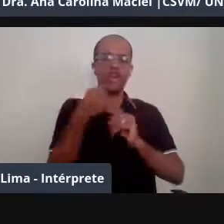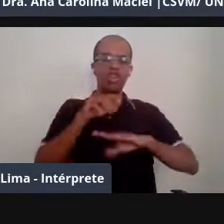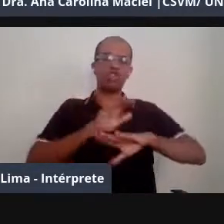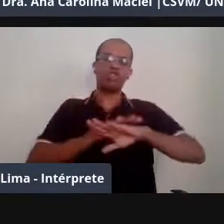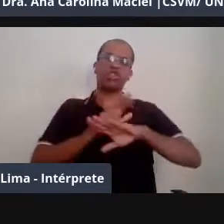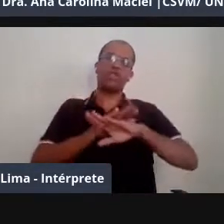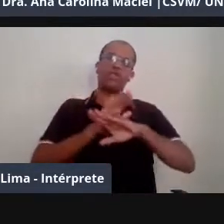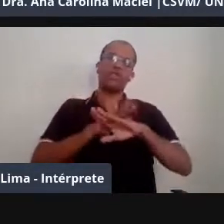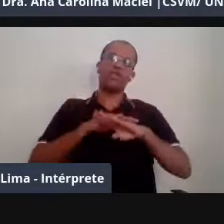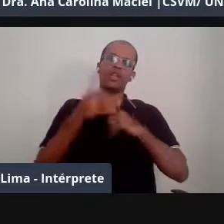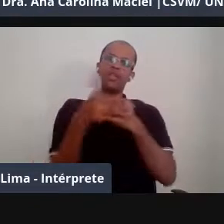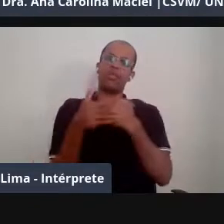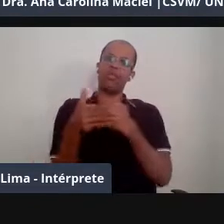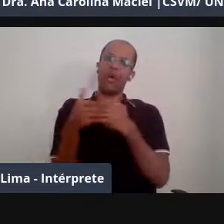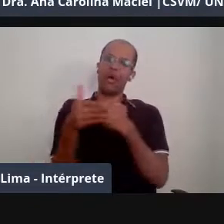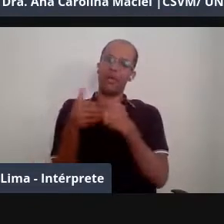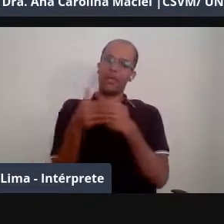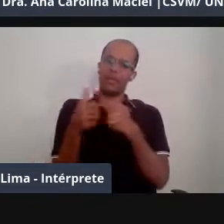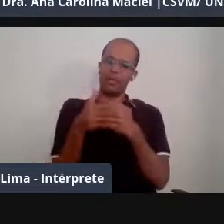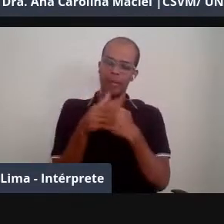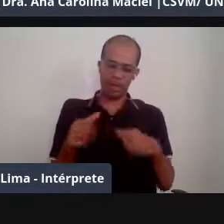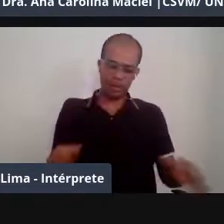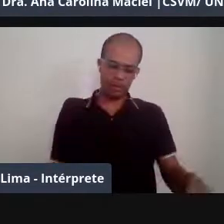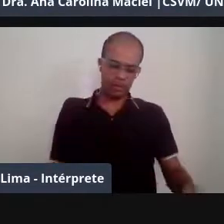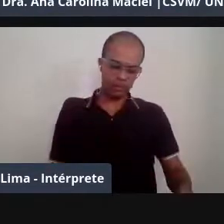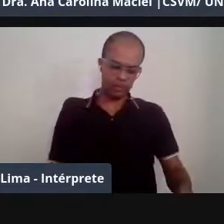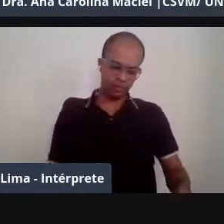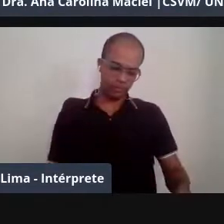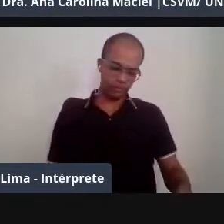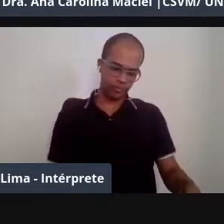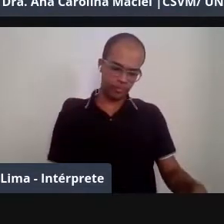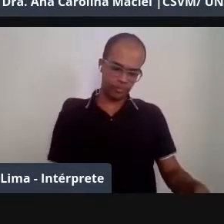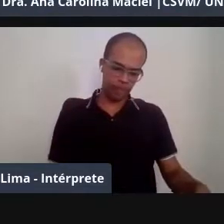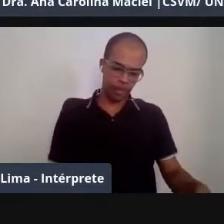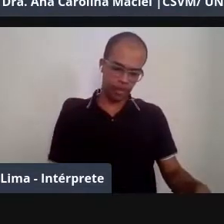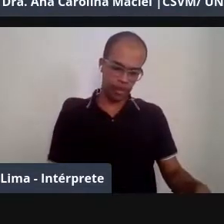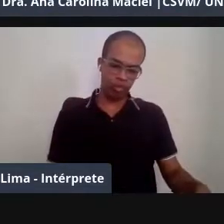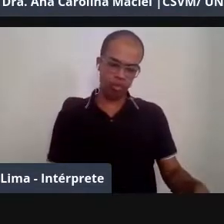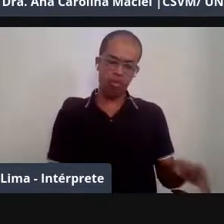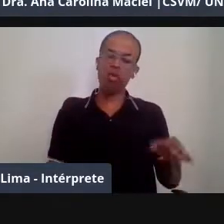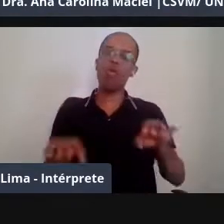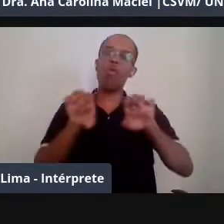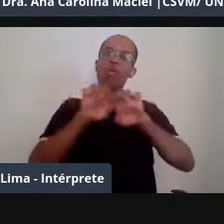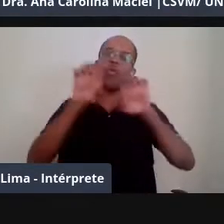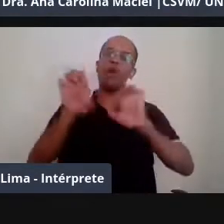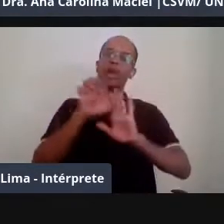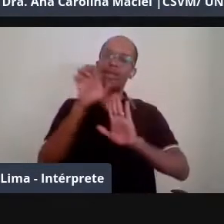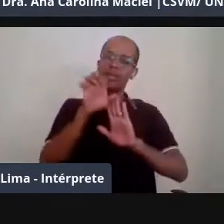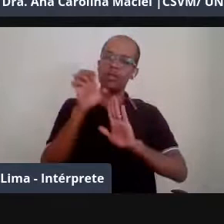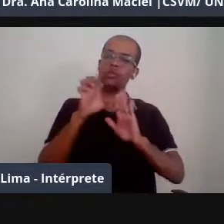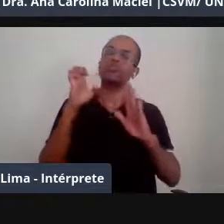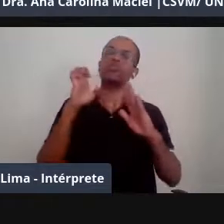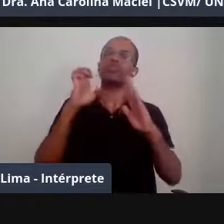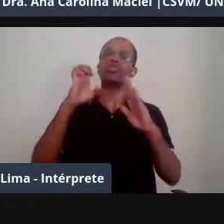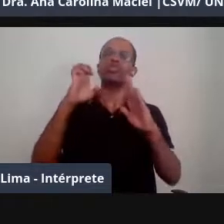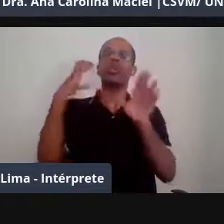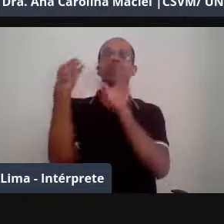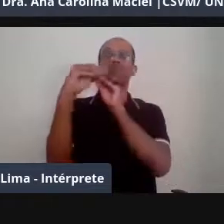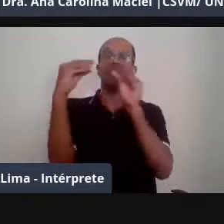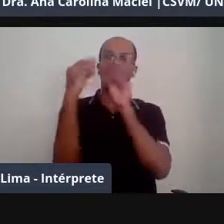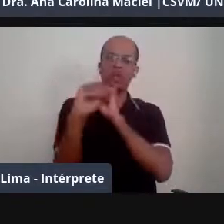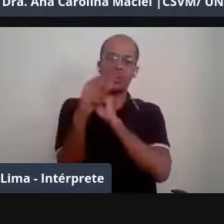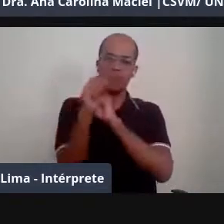para esse acolhimento dos alunos com o estatuto de refugiado. Não há uma burocracia grande, vocês podem